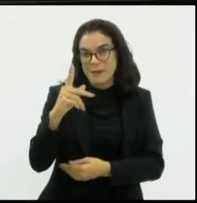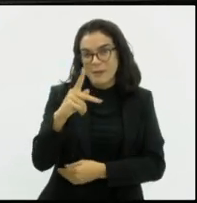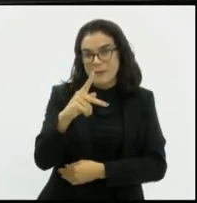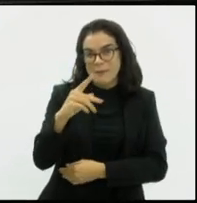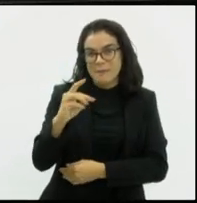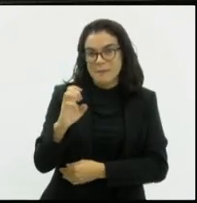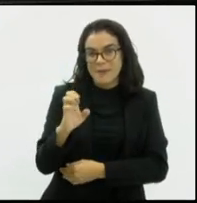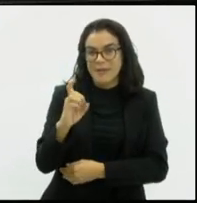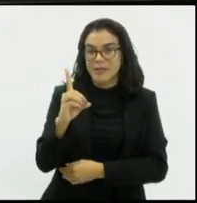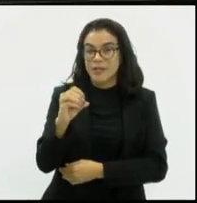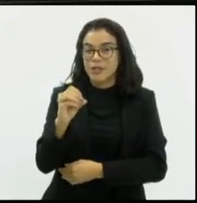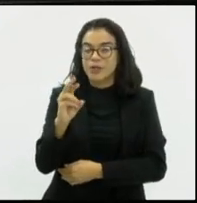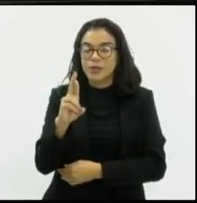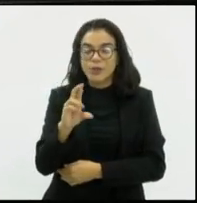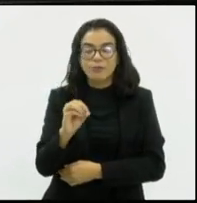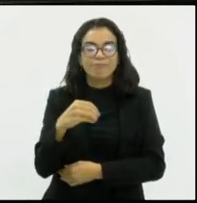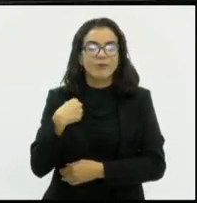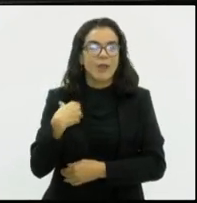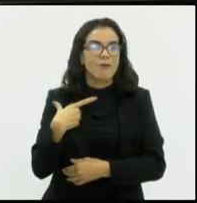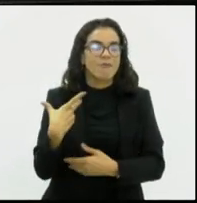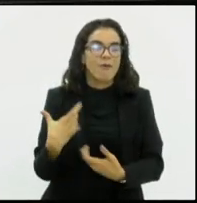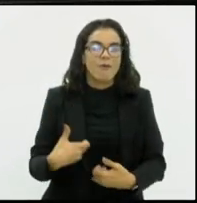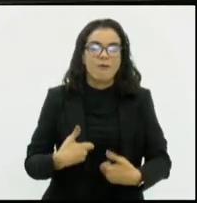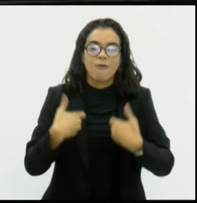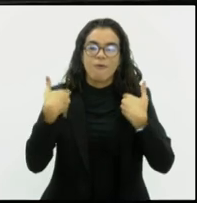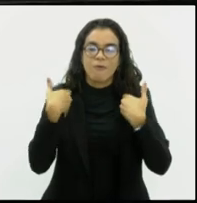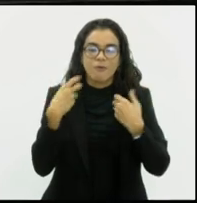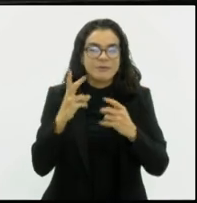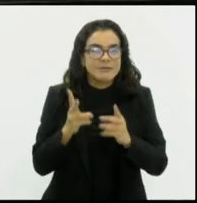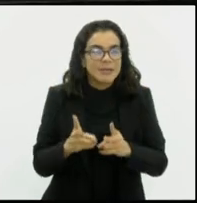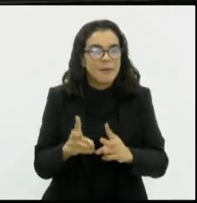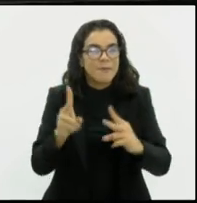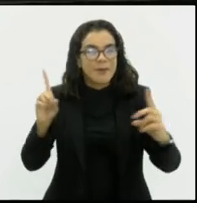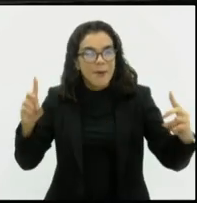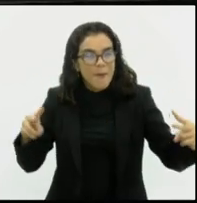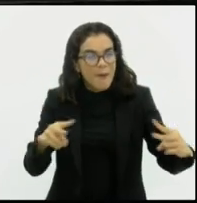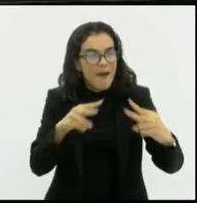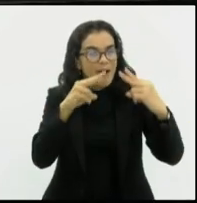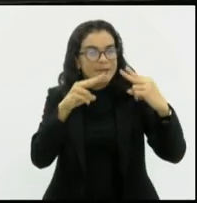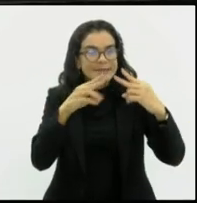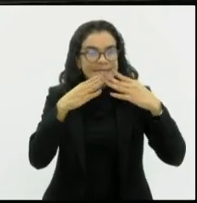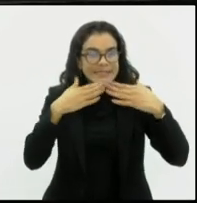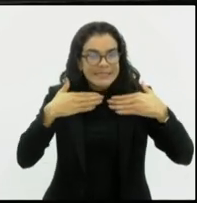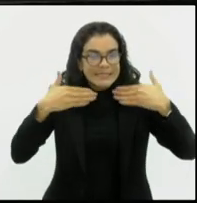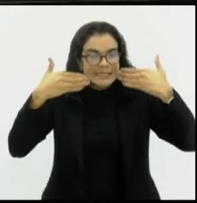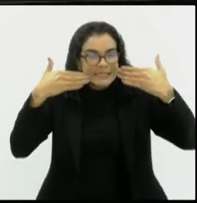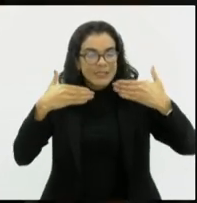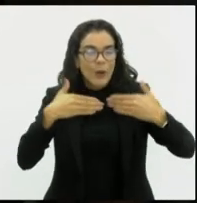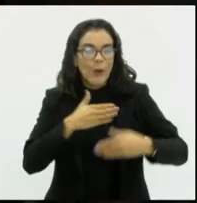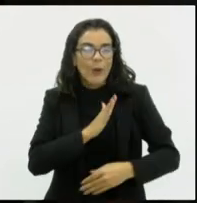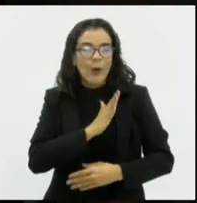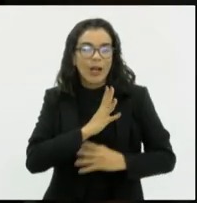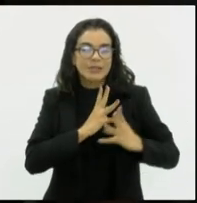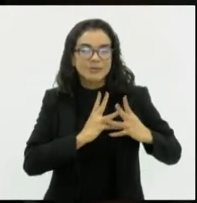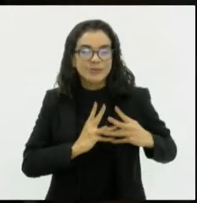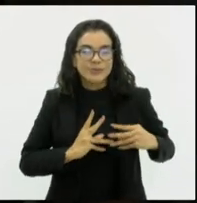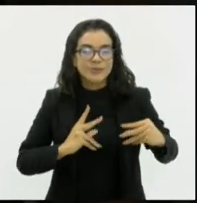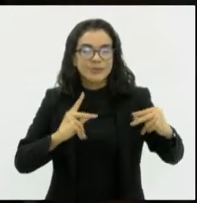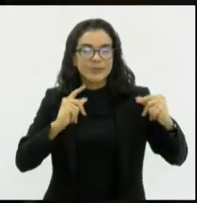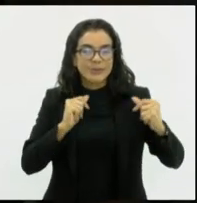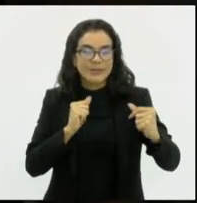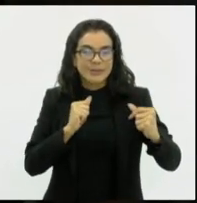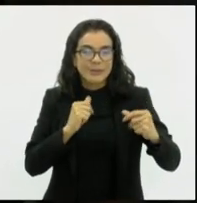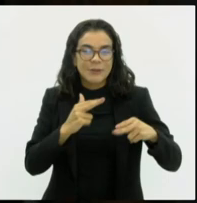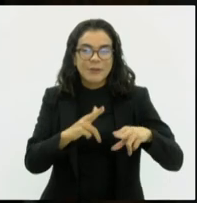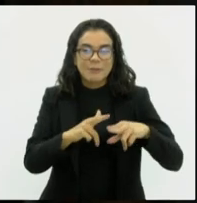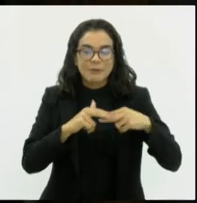orgulho em conviver com você. Toda vez que eu lhe encontro, eu saio com um sorriso no rosto, com um coração calmo, porque é isso que você passa para as